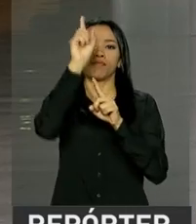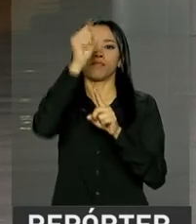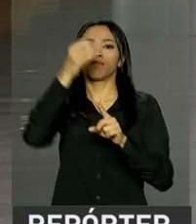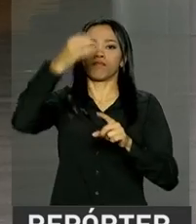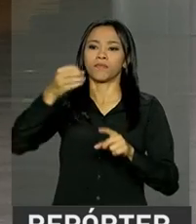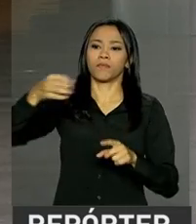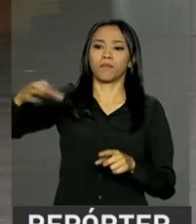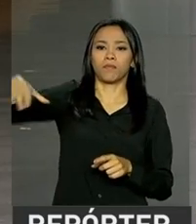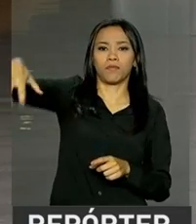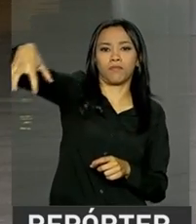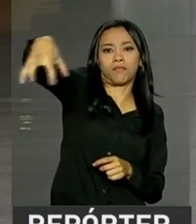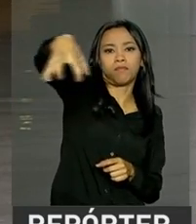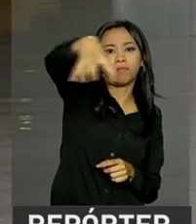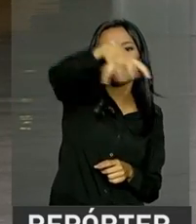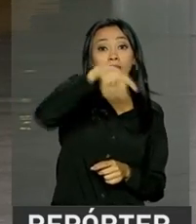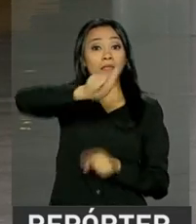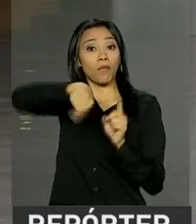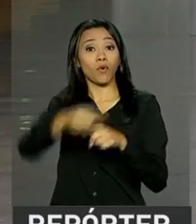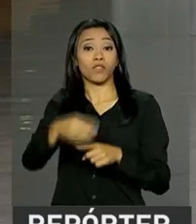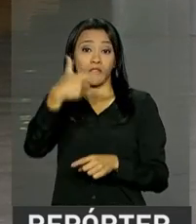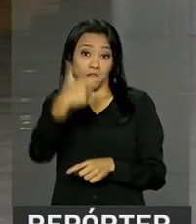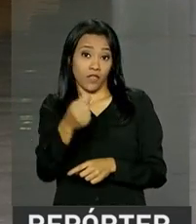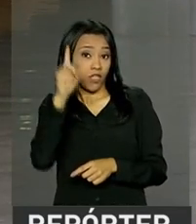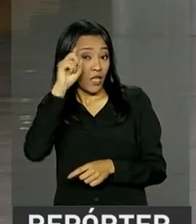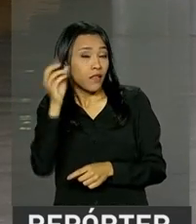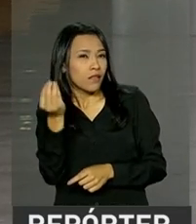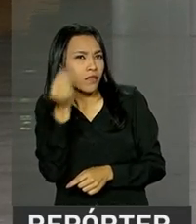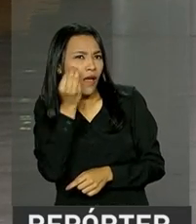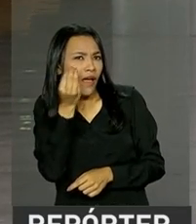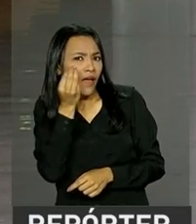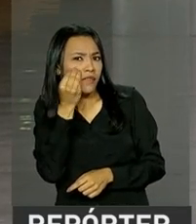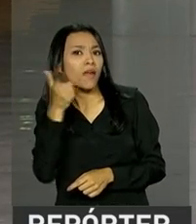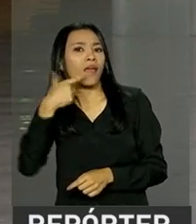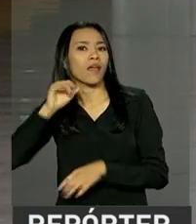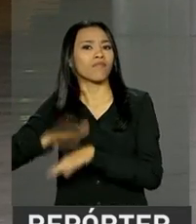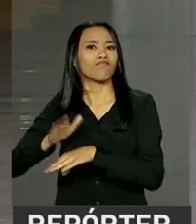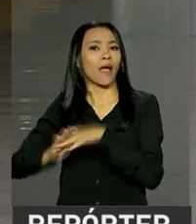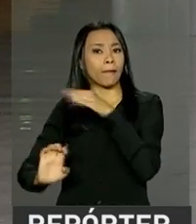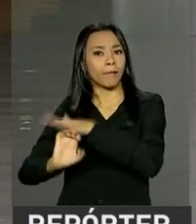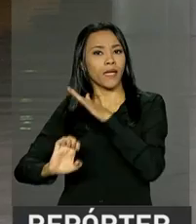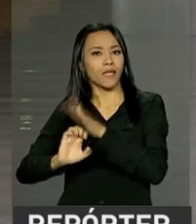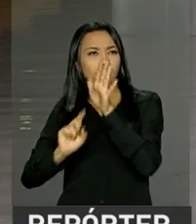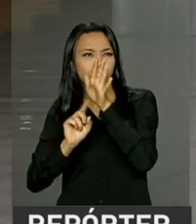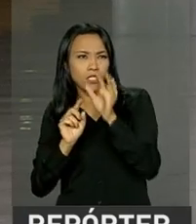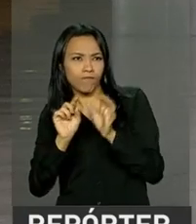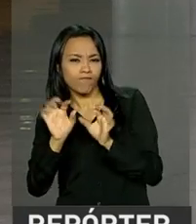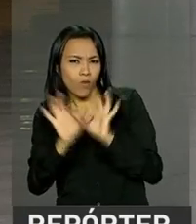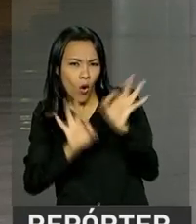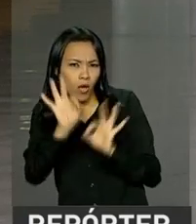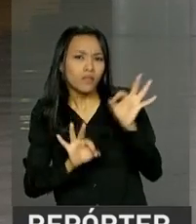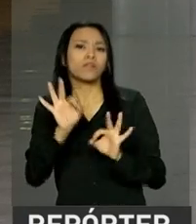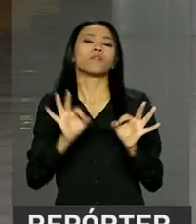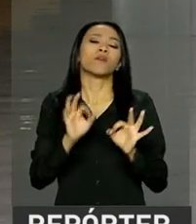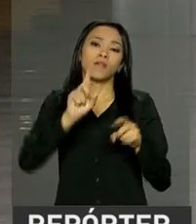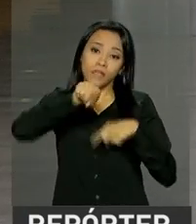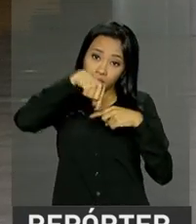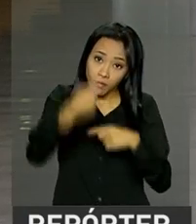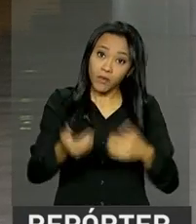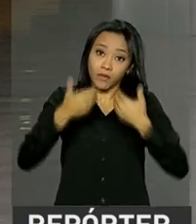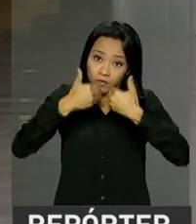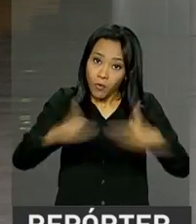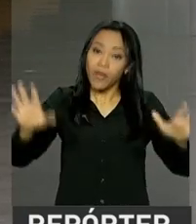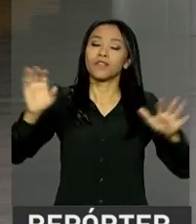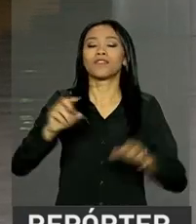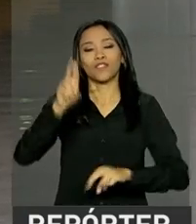20 dias de testes pela empresa desenvolvedora do equipamento e a previsão é que em meados de Junho ele passe então a ser